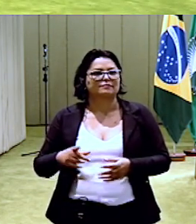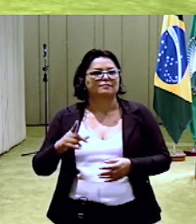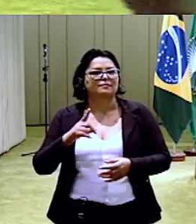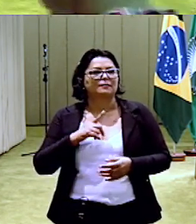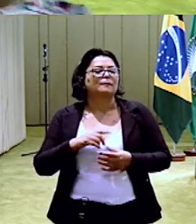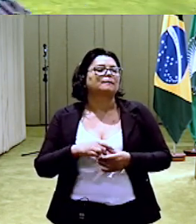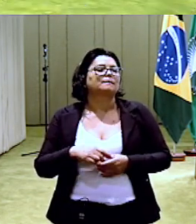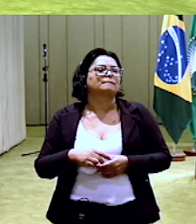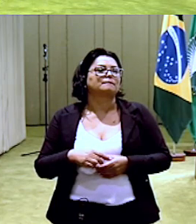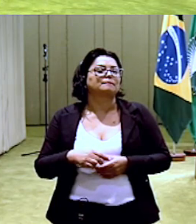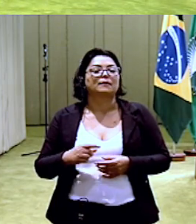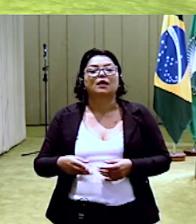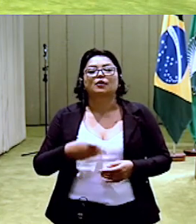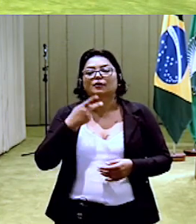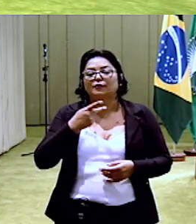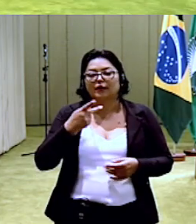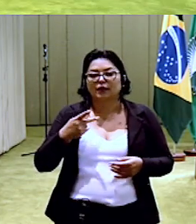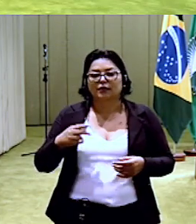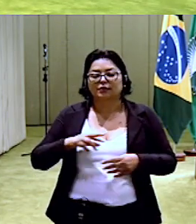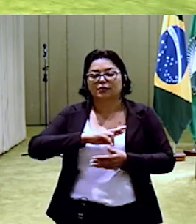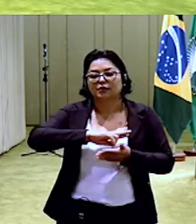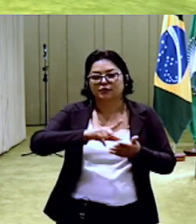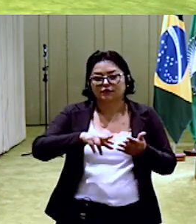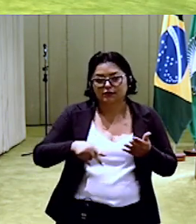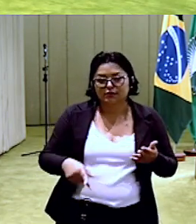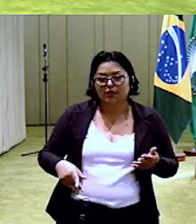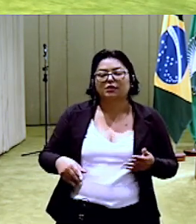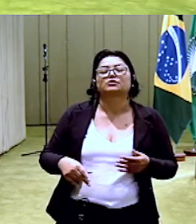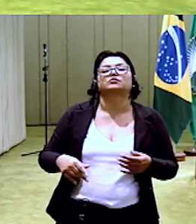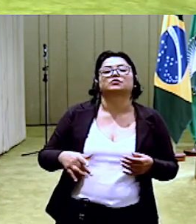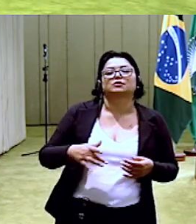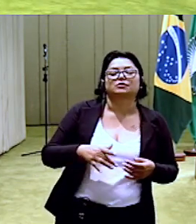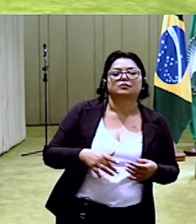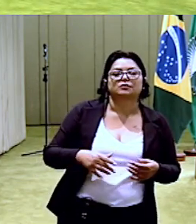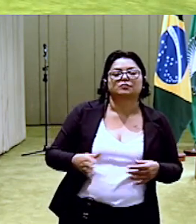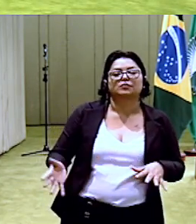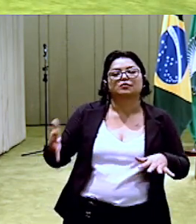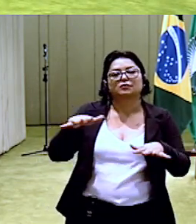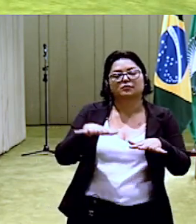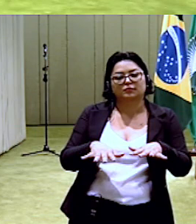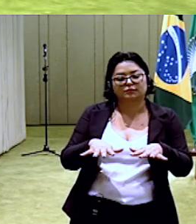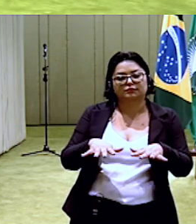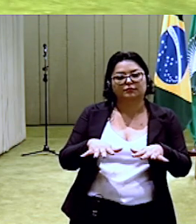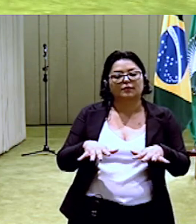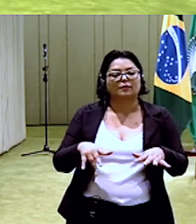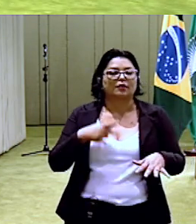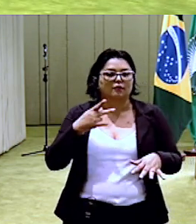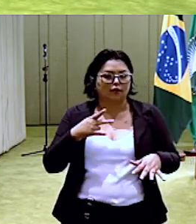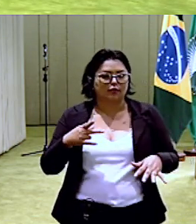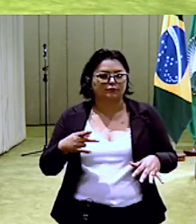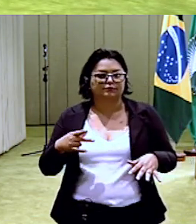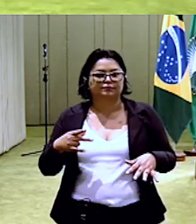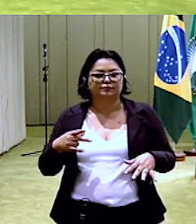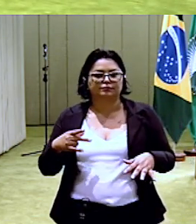a mesma vontade. Quando se fala dessa questão de diversidade e representação e inclusão, eu diria que